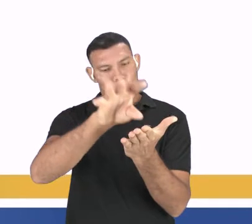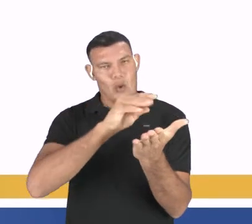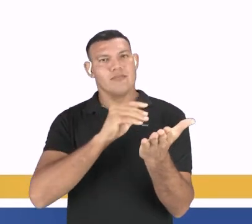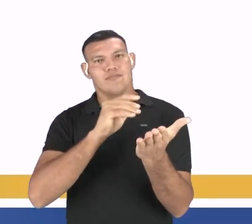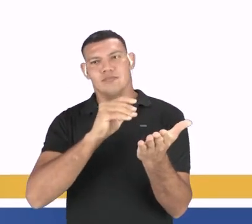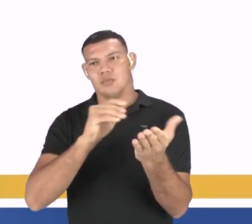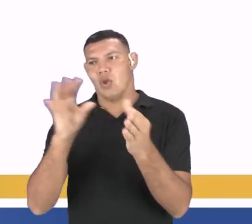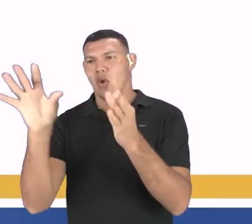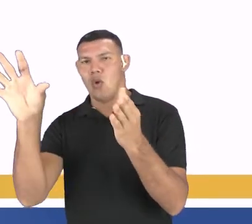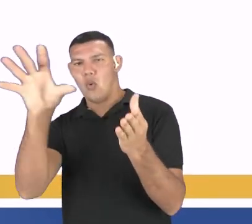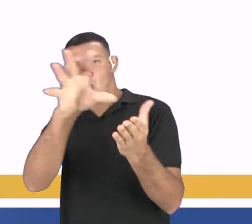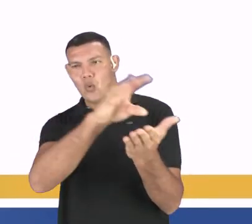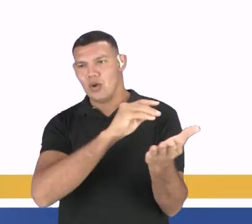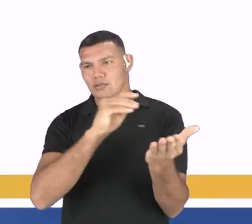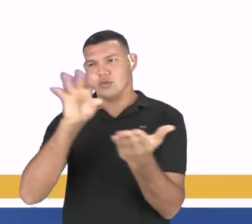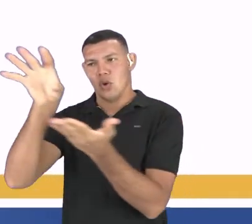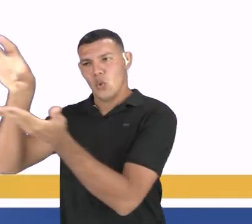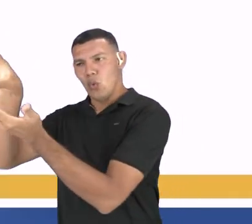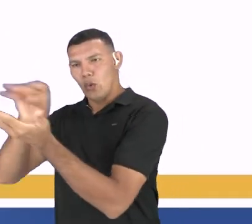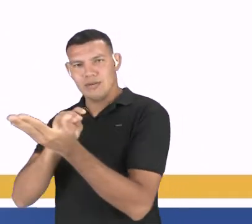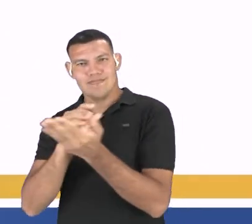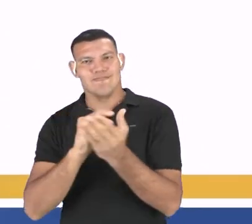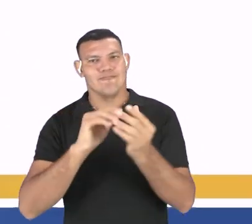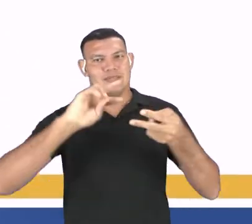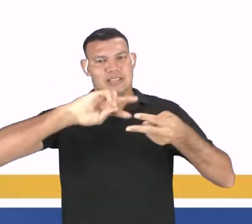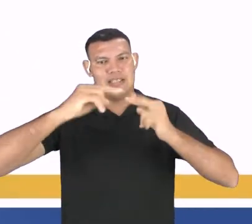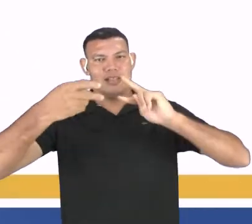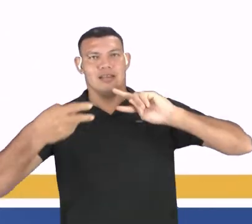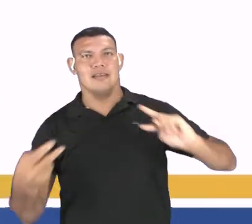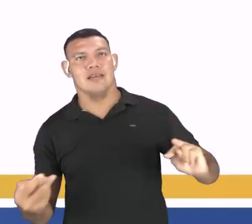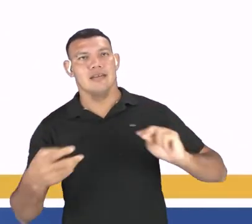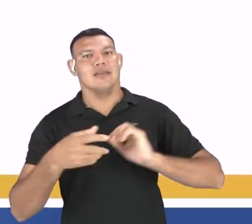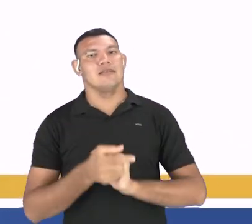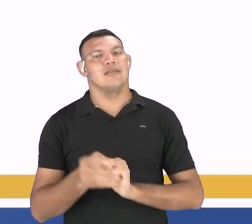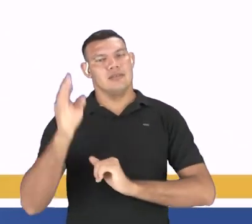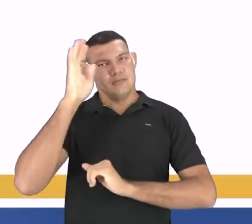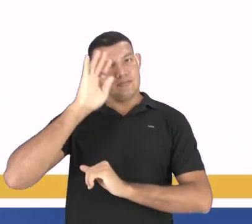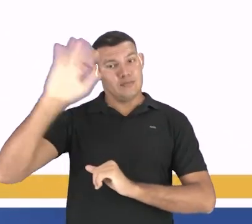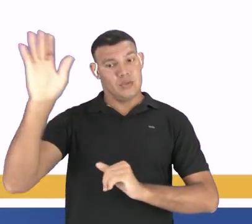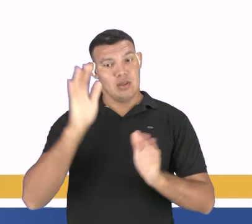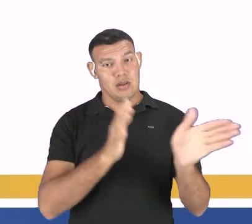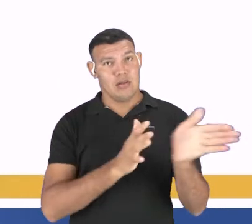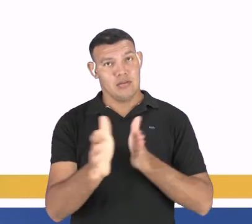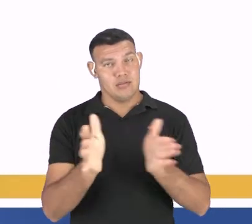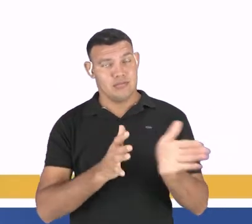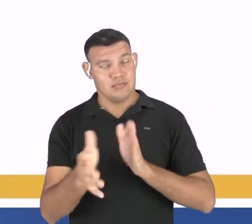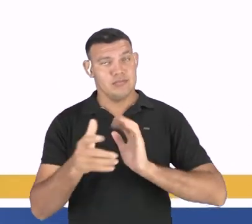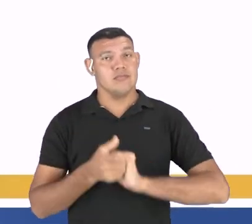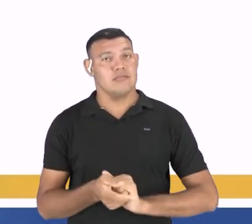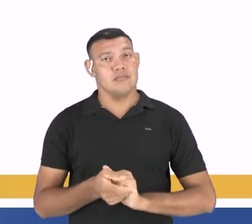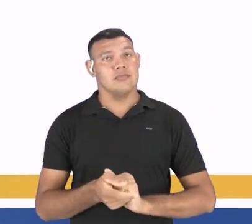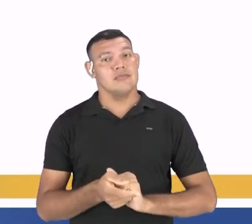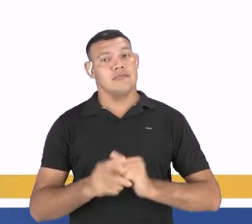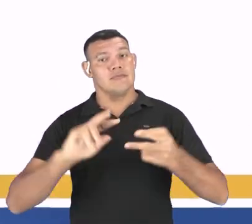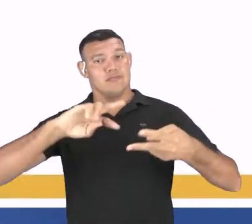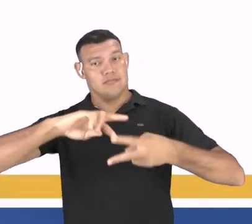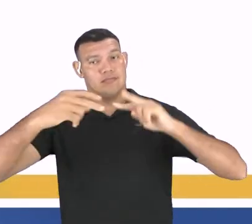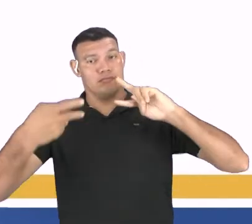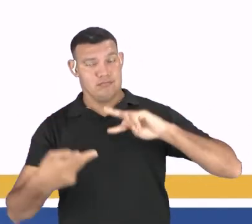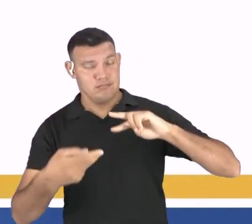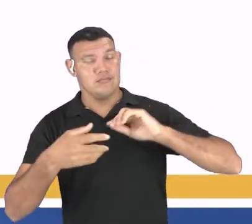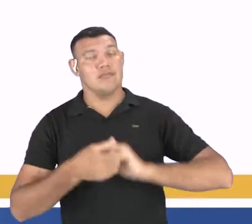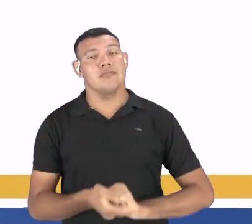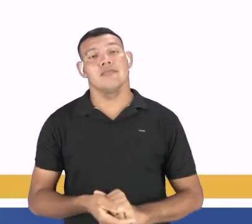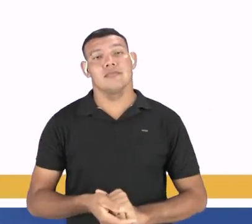clone é uma cópia Idêntica né a qual mais o DNA é o principal processo da tecnologia do DNA recombinante